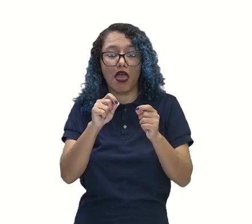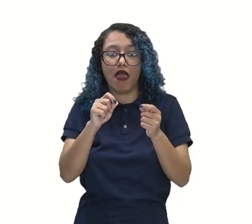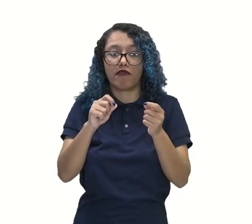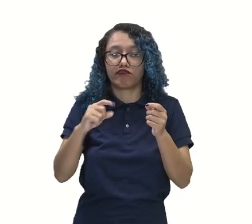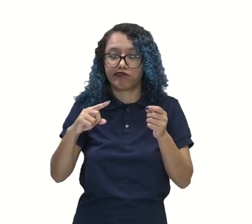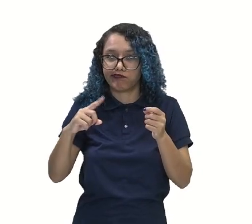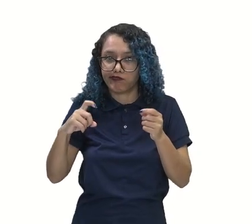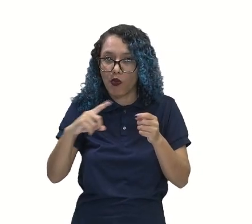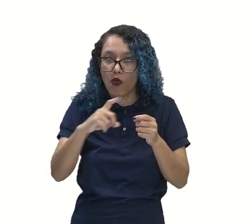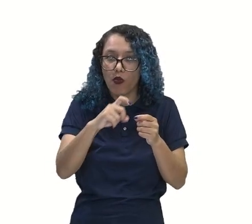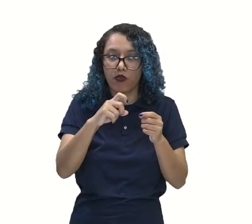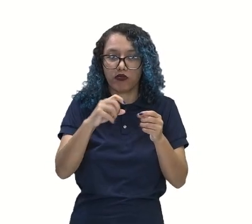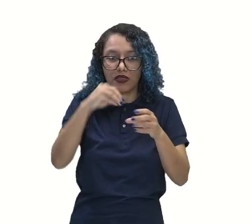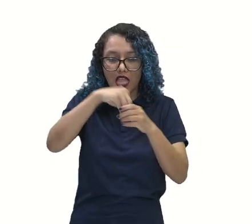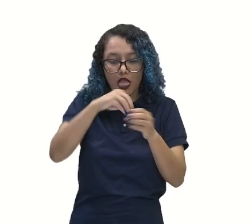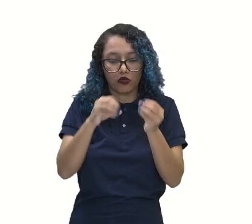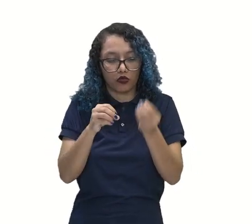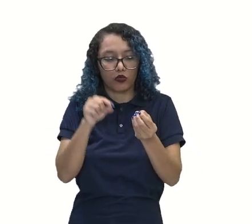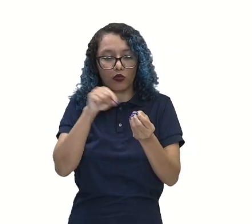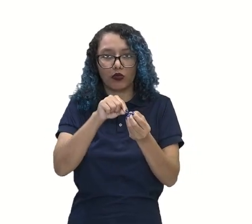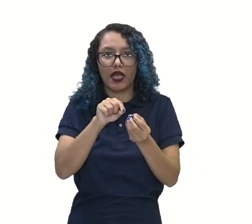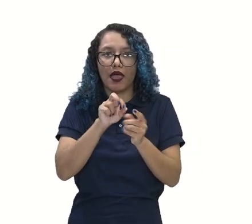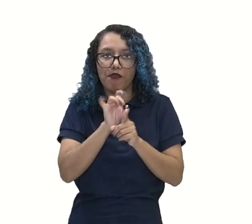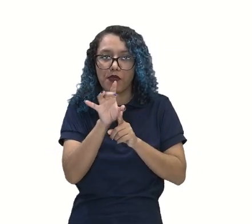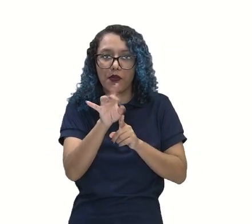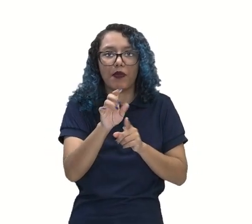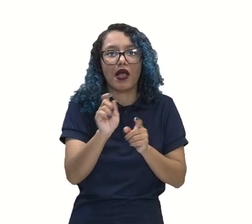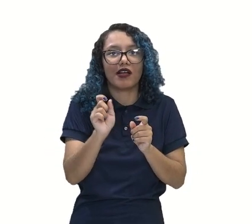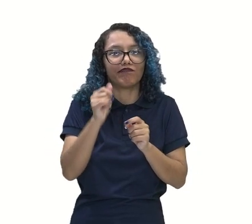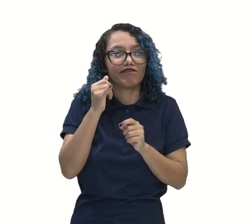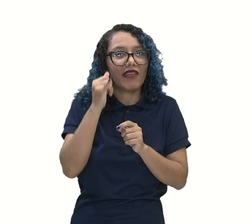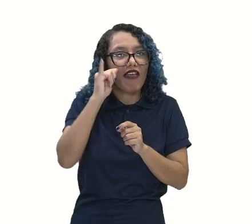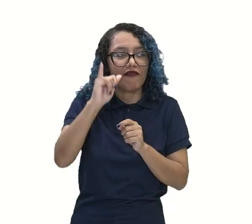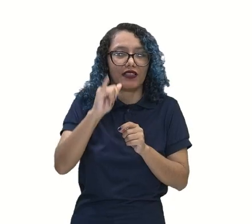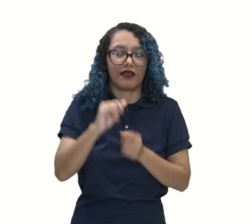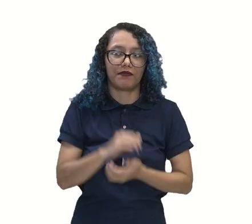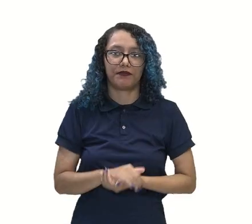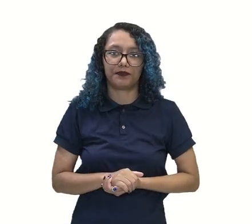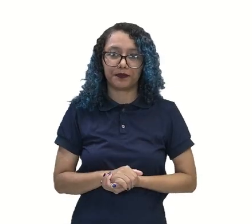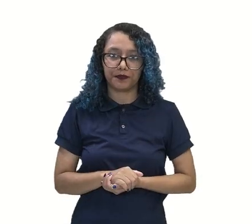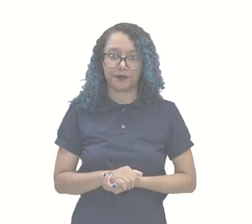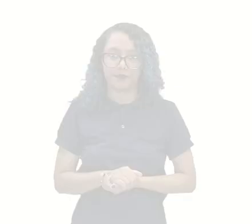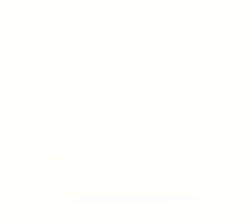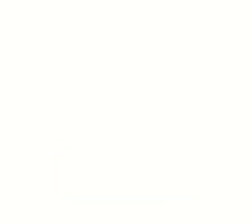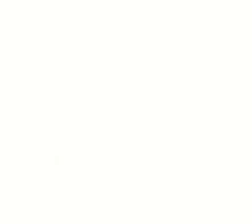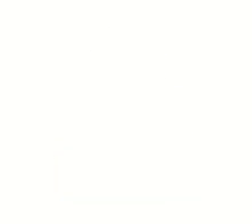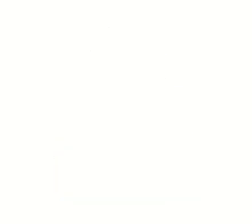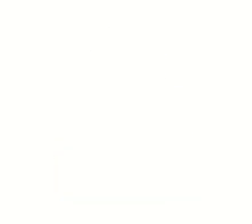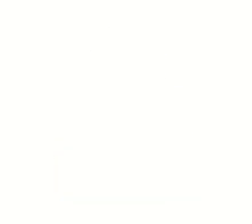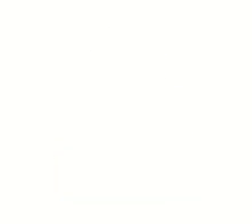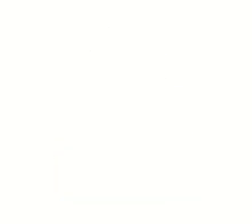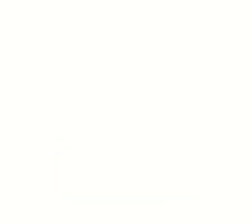que são produzidos lá no testículo cheguem até a uretra, né? Então, como é que vai funcionar? O médico vai realizar